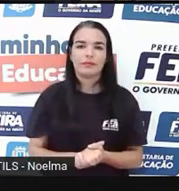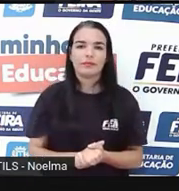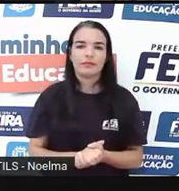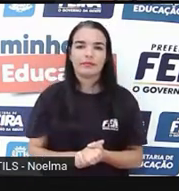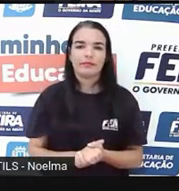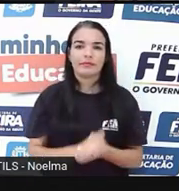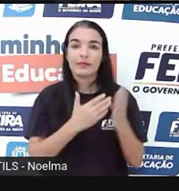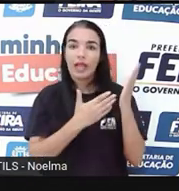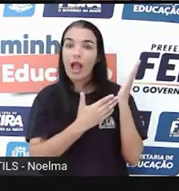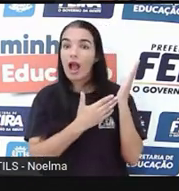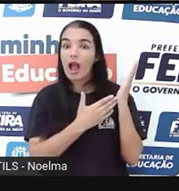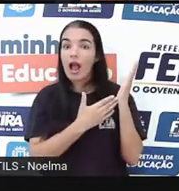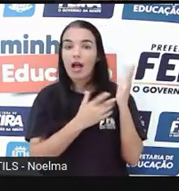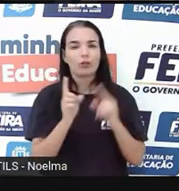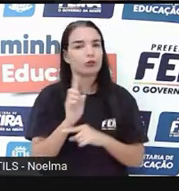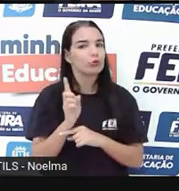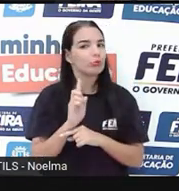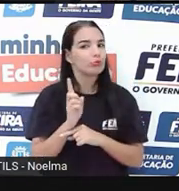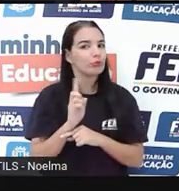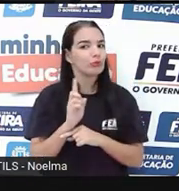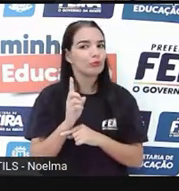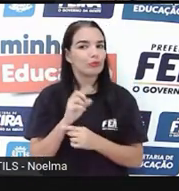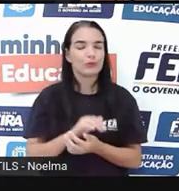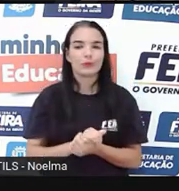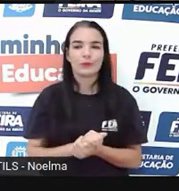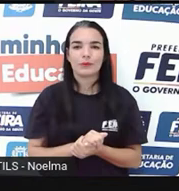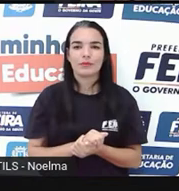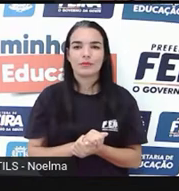Or pumpkin. No.